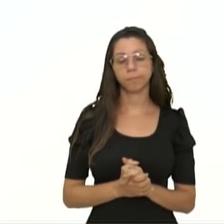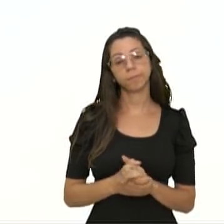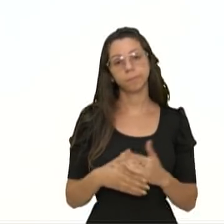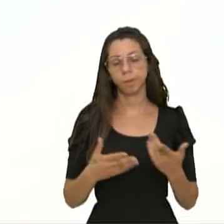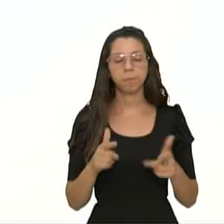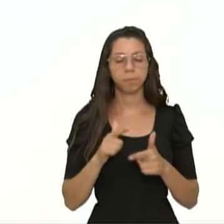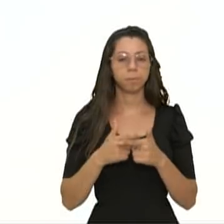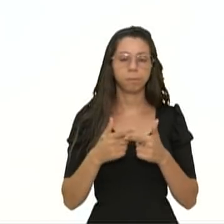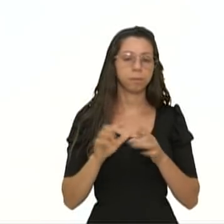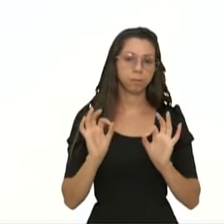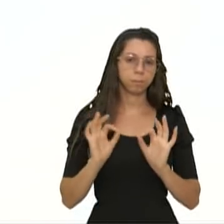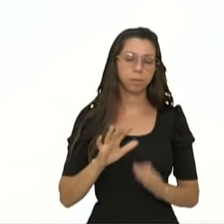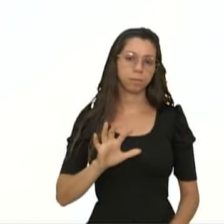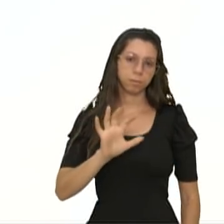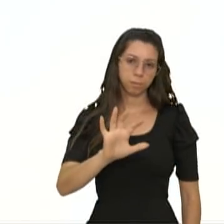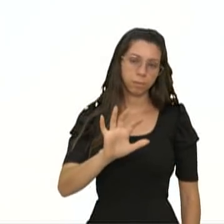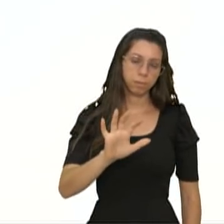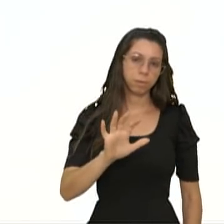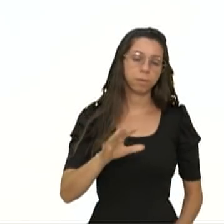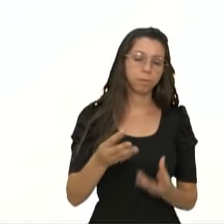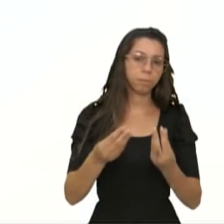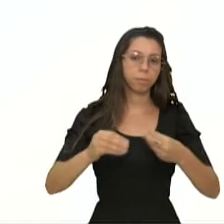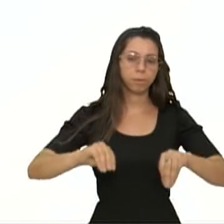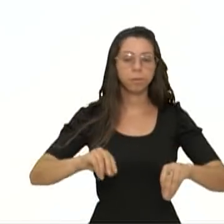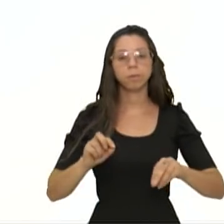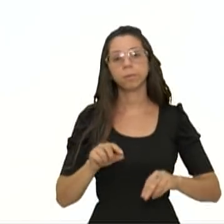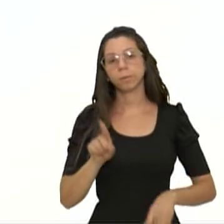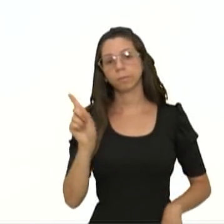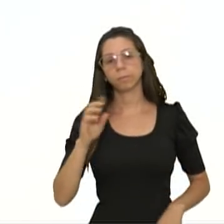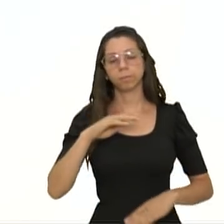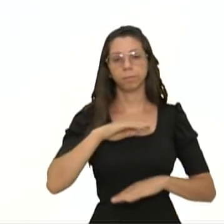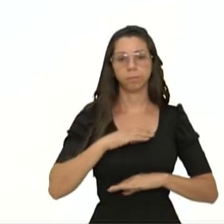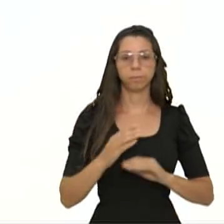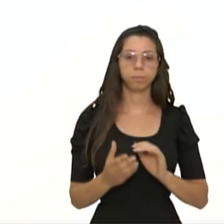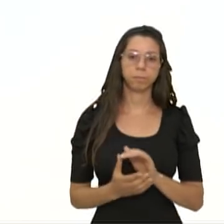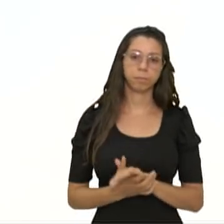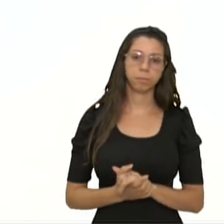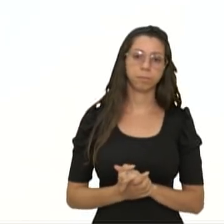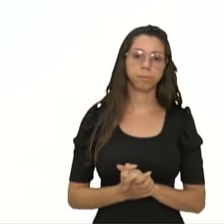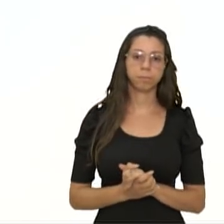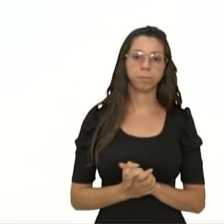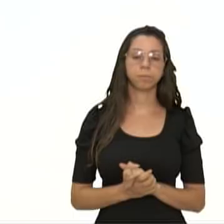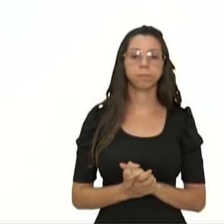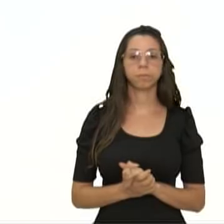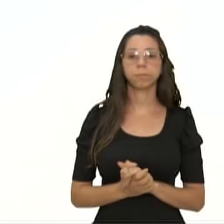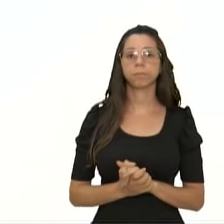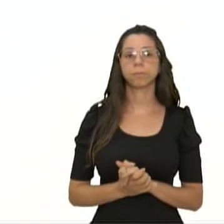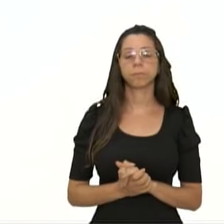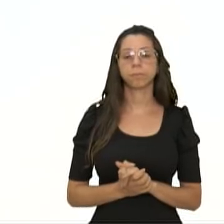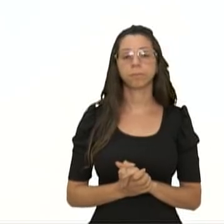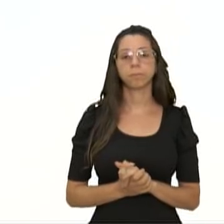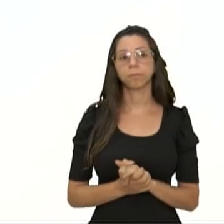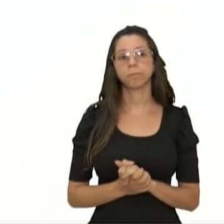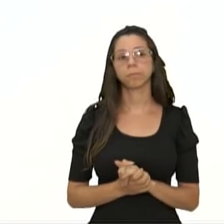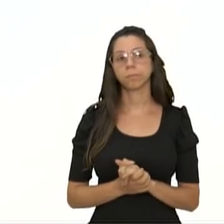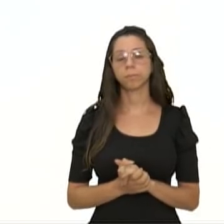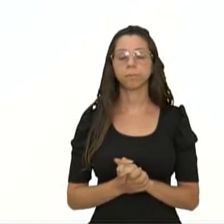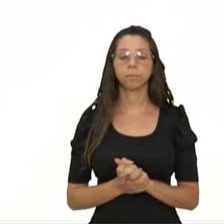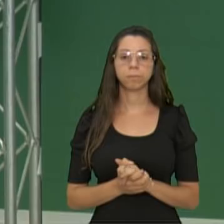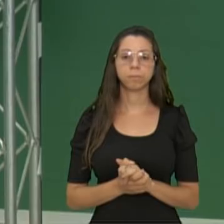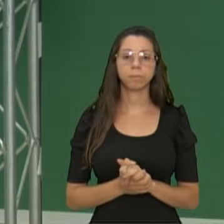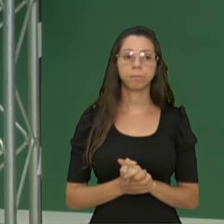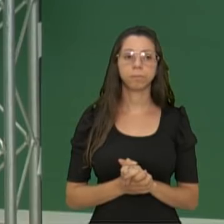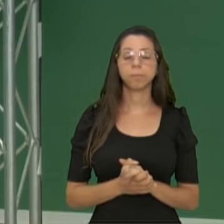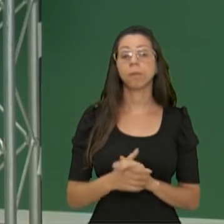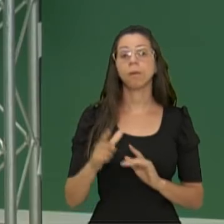sem problema nenhum, tá? Não vai ter prejuízo nessa situação aí. Bem, área do retângulo. O